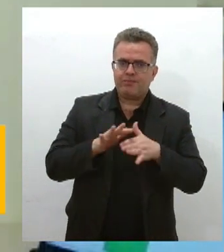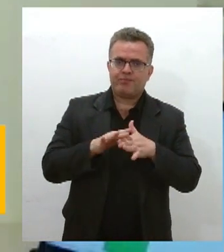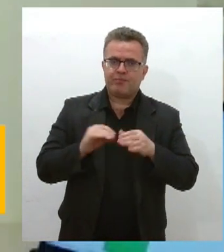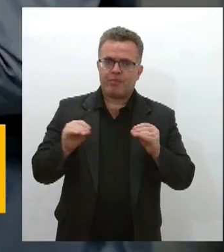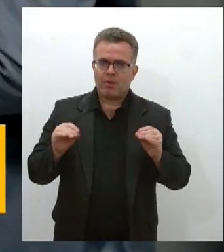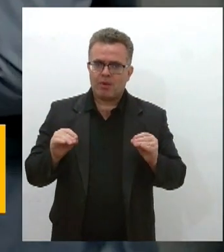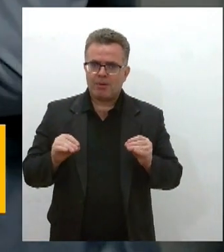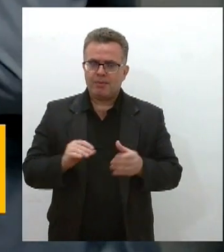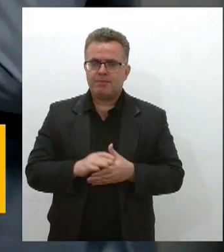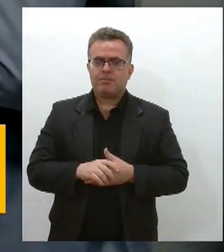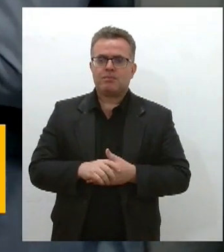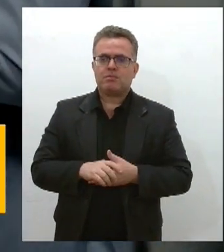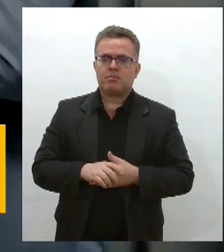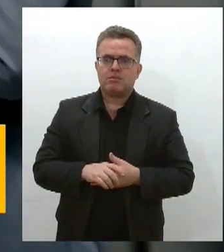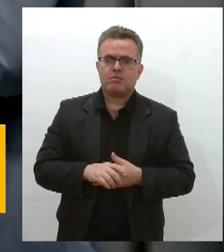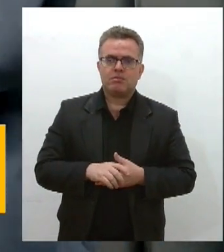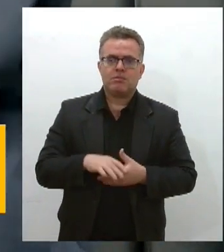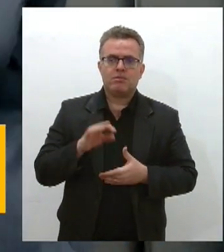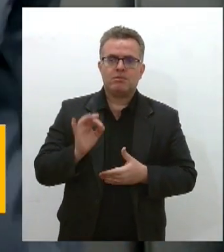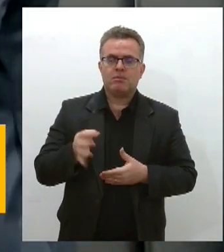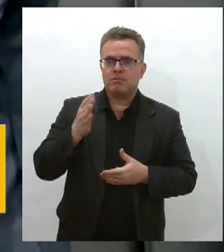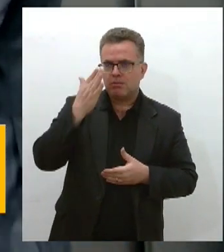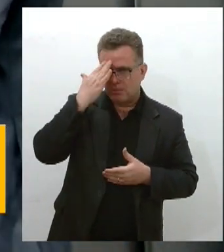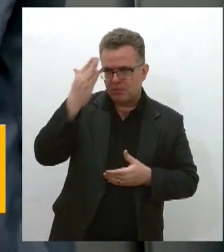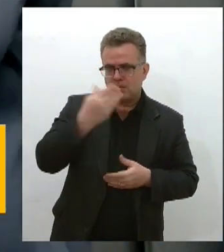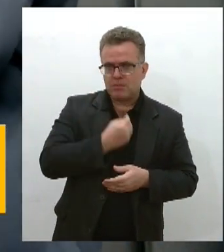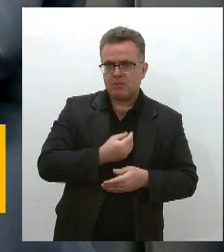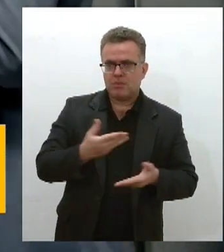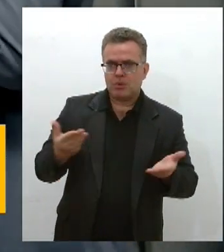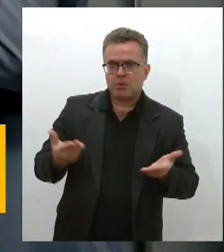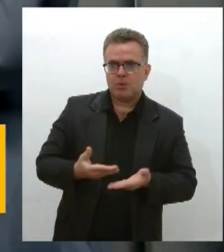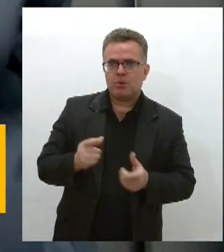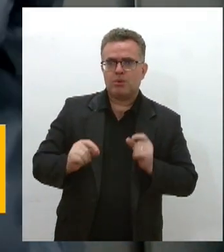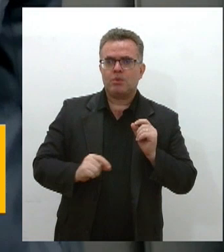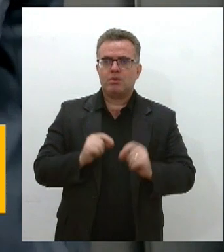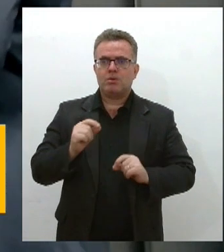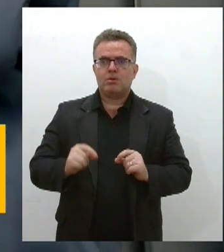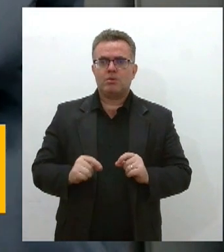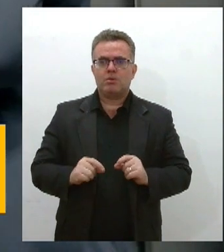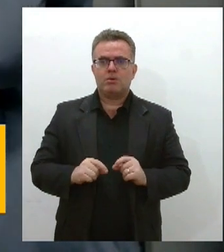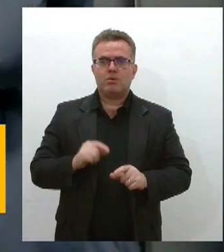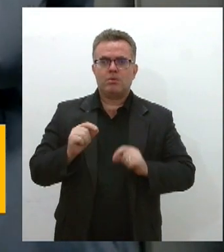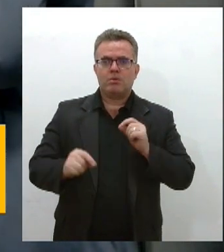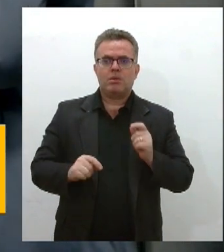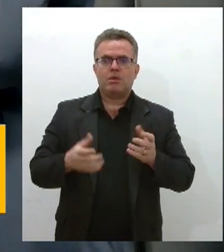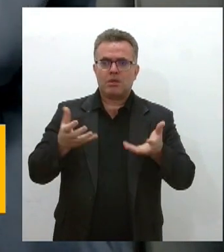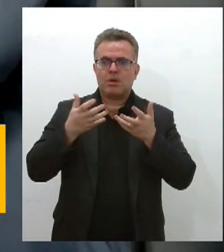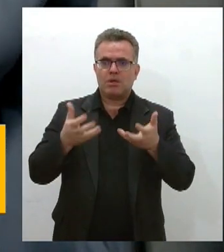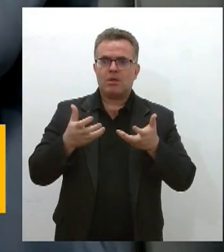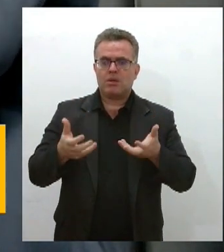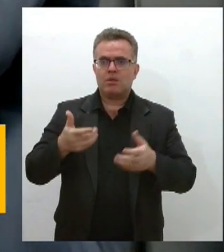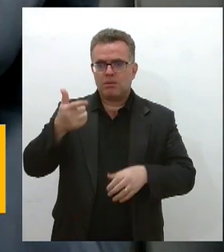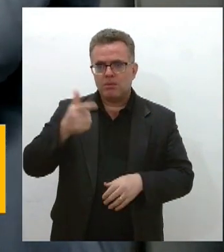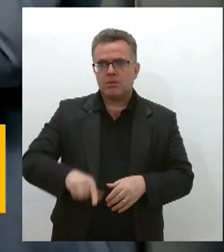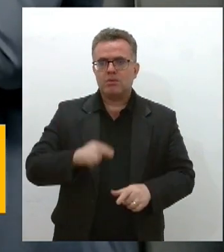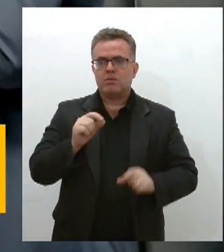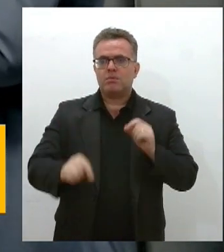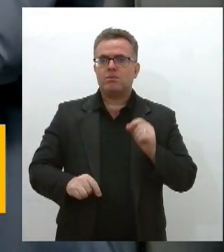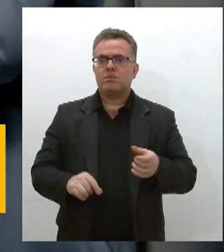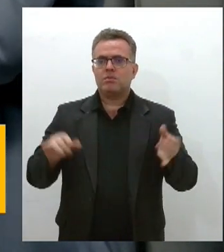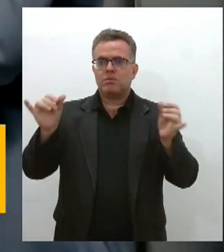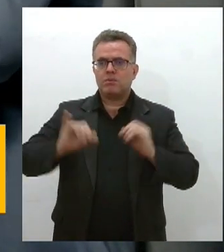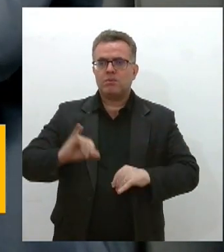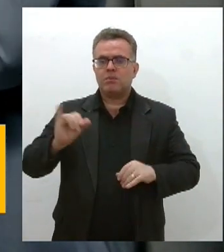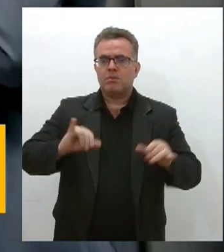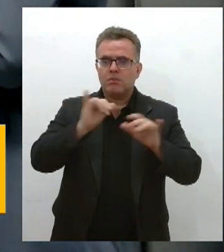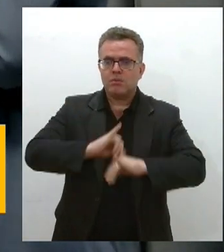cancerígenas. Doutor Paulo, eu quero agradecer muito a sua participação. Nós teremos mais tempo aqui para conversar, com certeza, mas é importante deixar o alerta